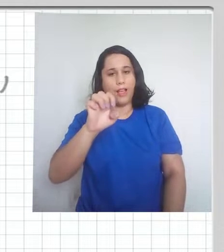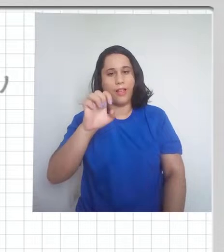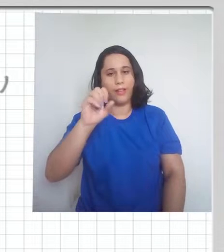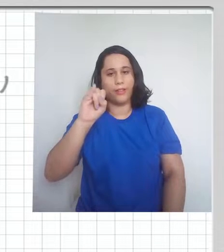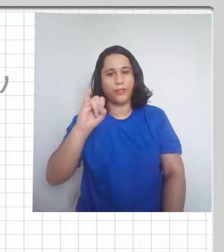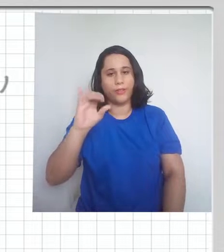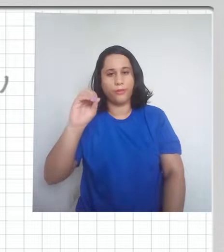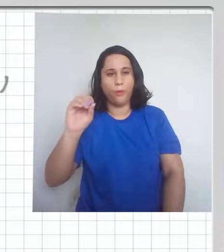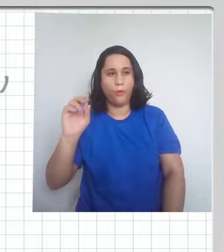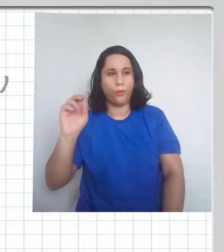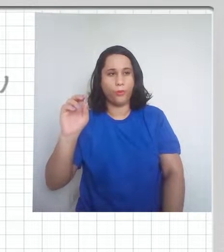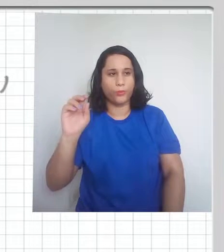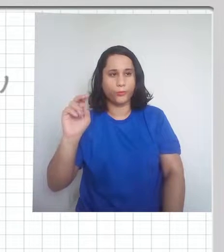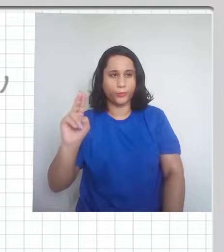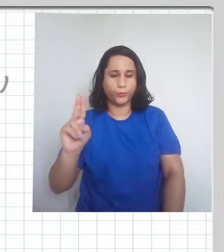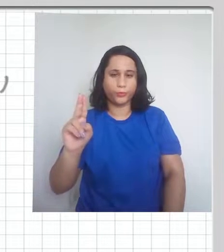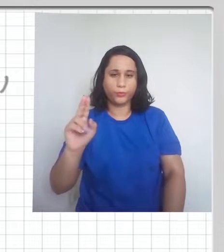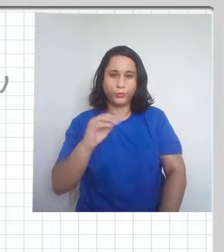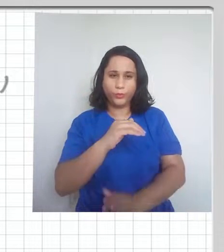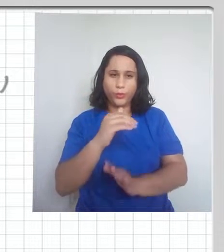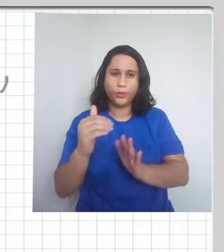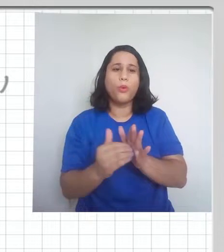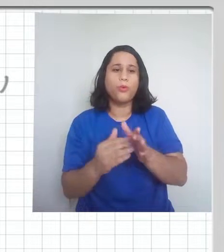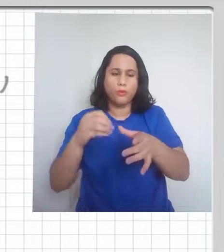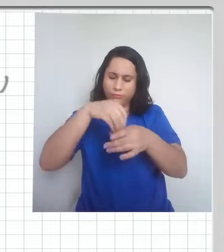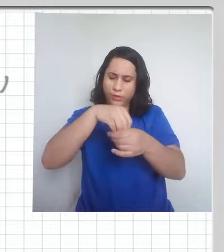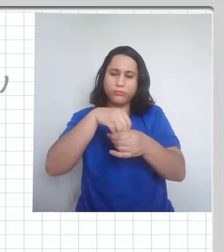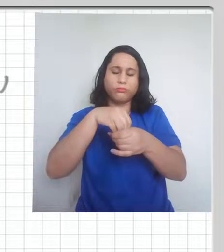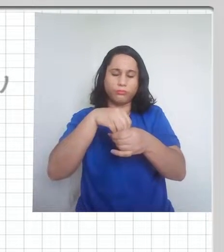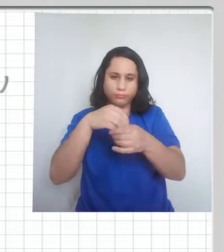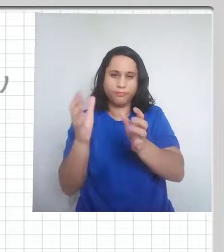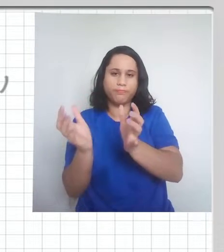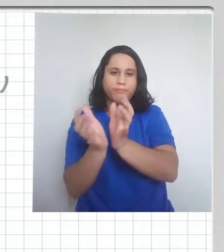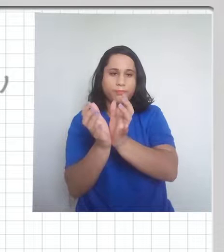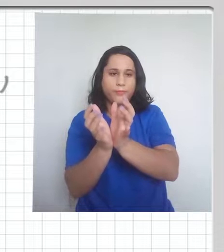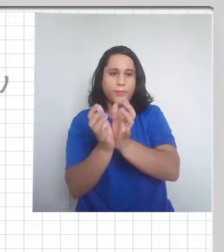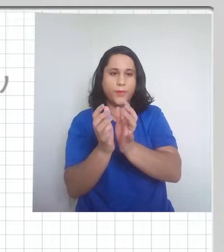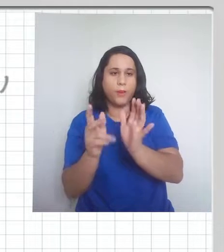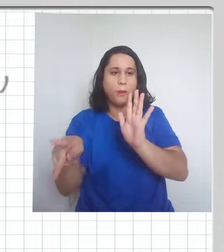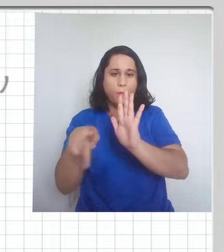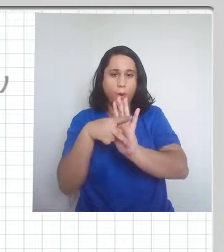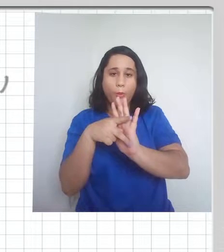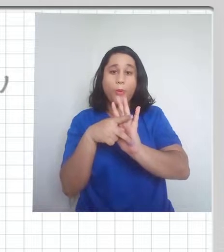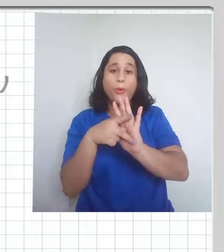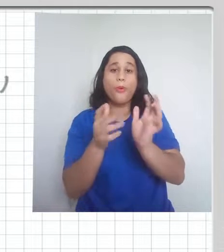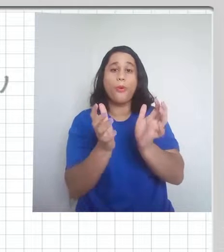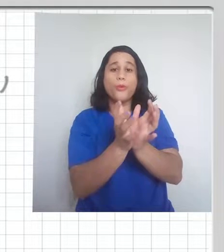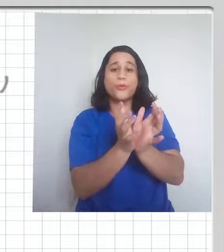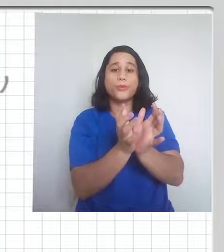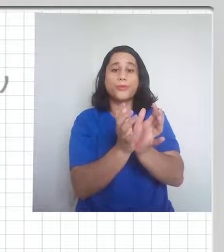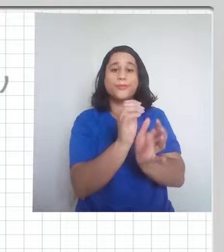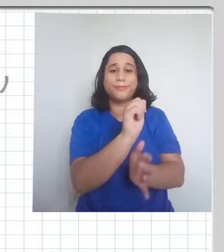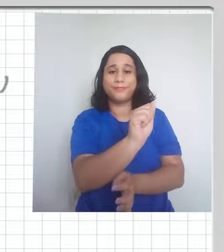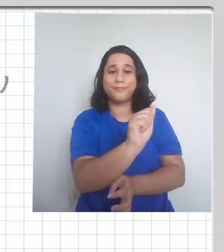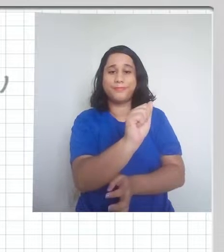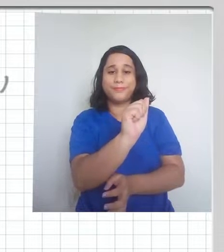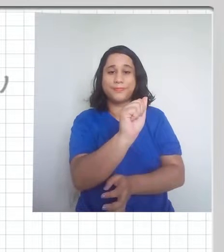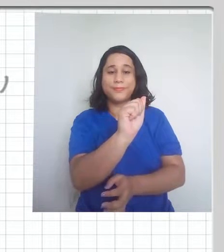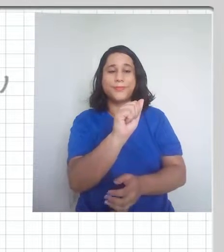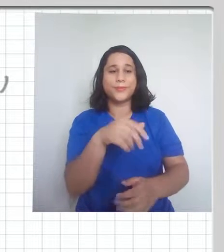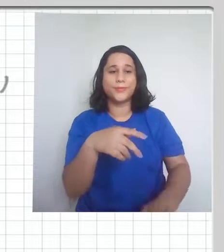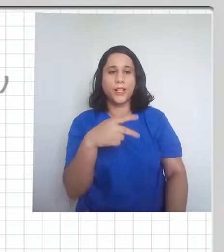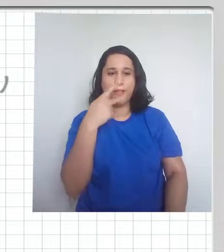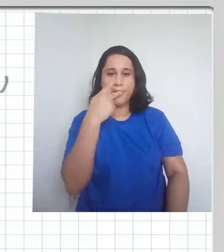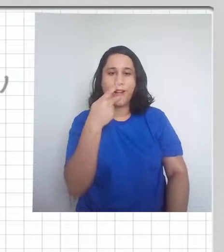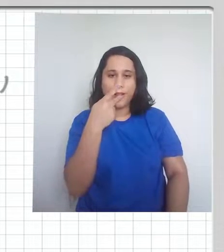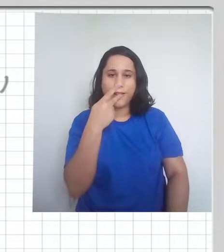U. Todos eles estão dentro do conjunto. Então, esses elementos eles pertencem ao conjunto A, tá bom? Aí isso é